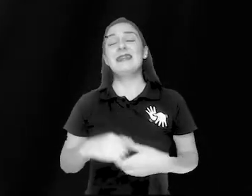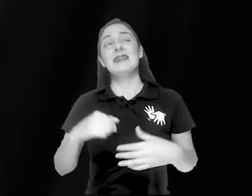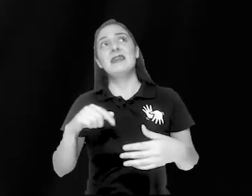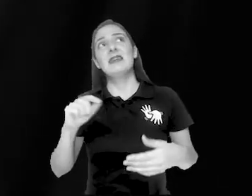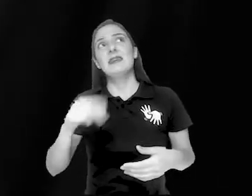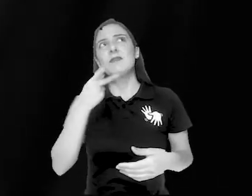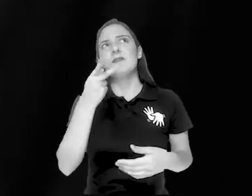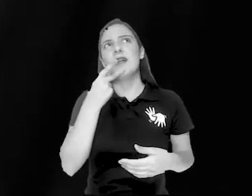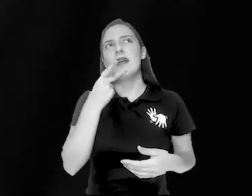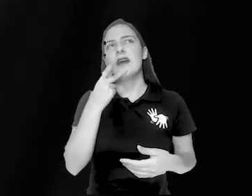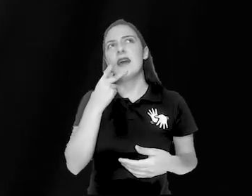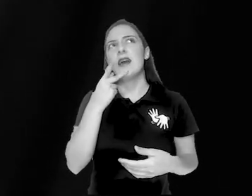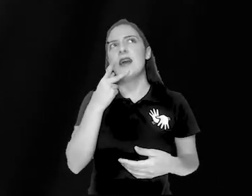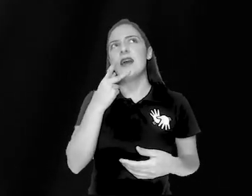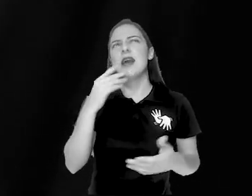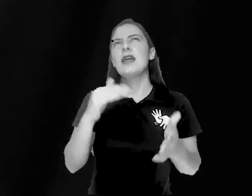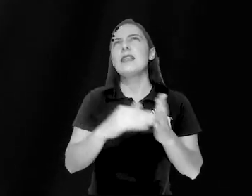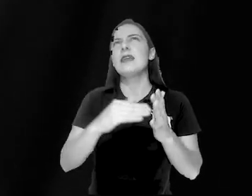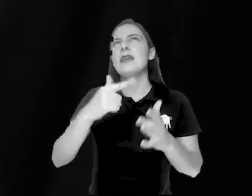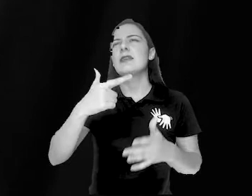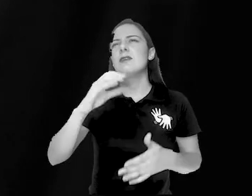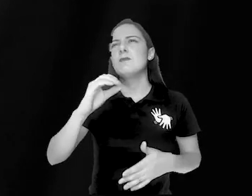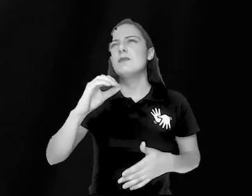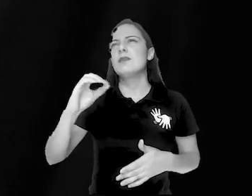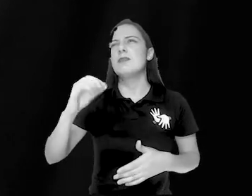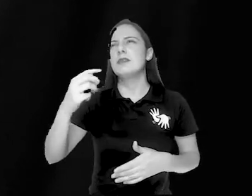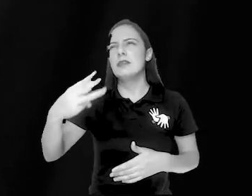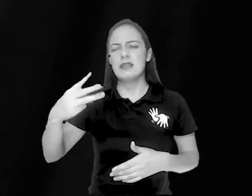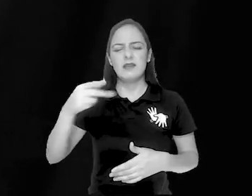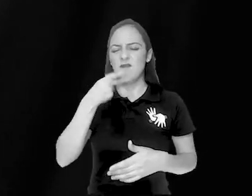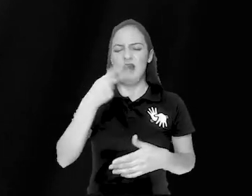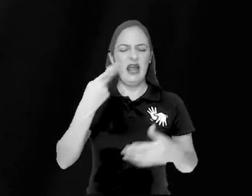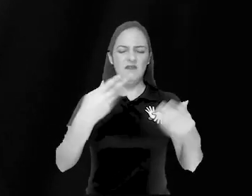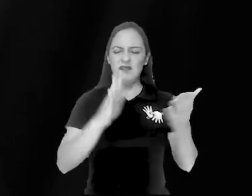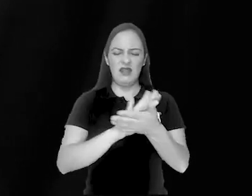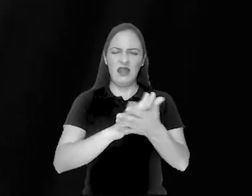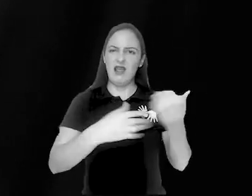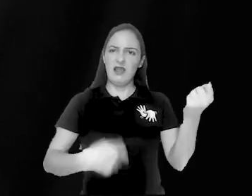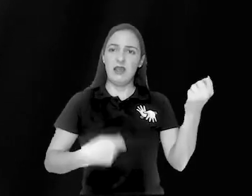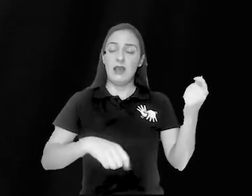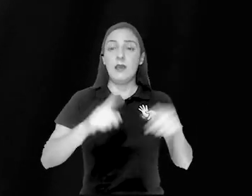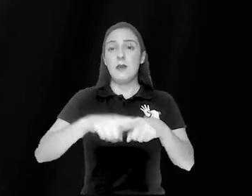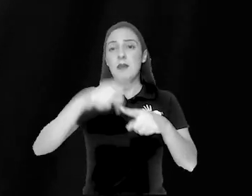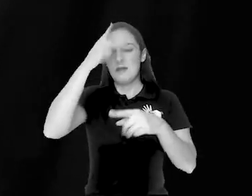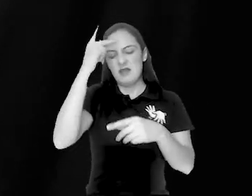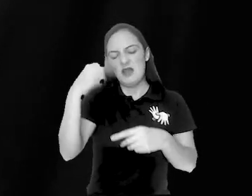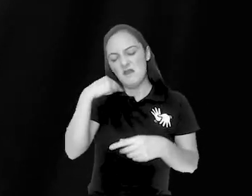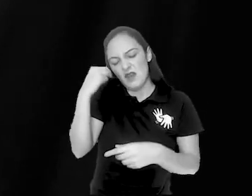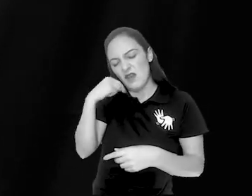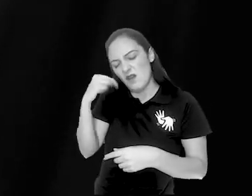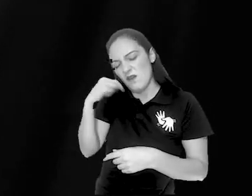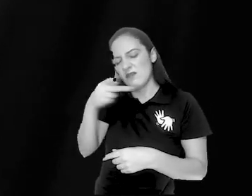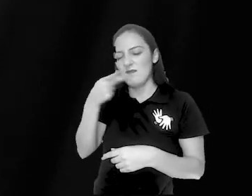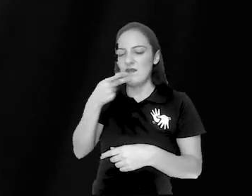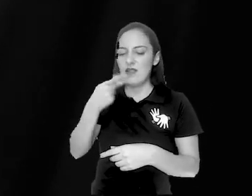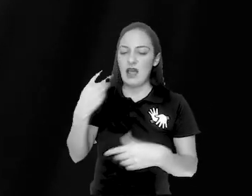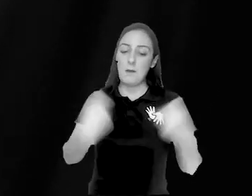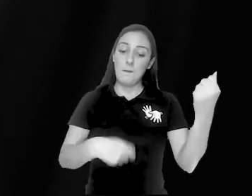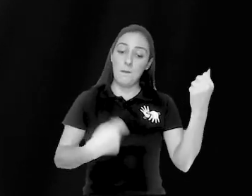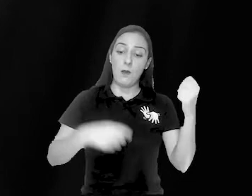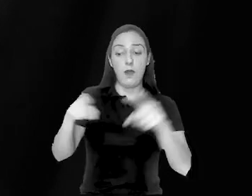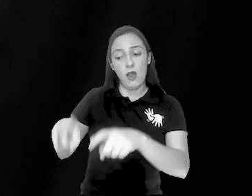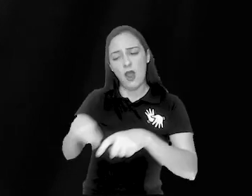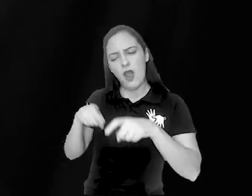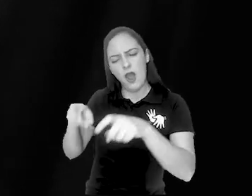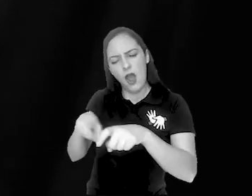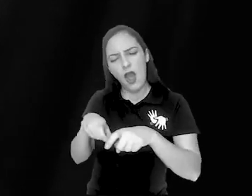até 2003 não se falava em viola na nossa região. A música raiz, o pessoal tinha vergonha de falar da música caipira aqui na nossa região. Apesar de nós